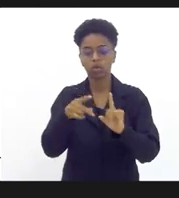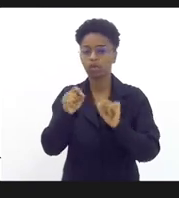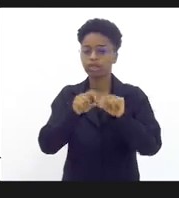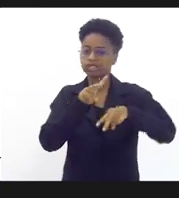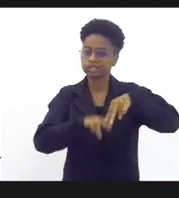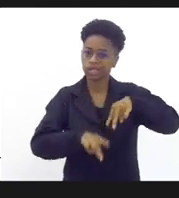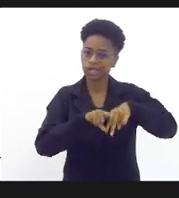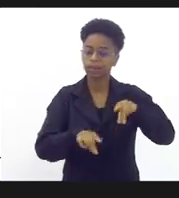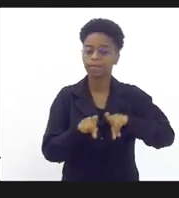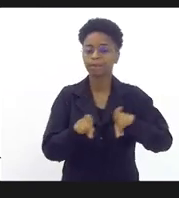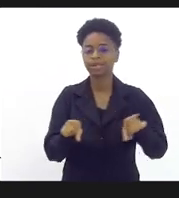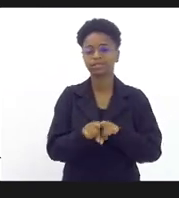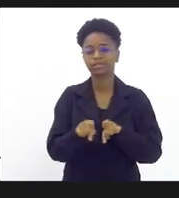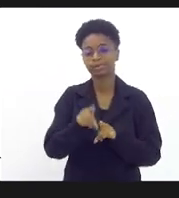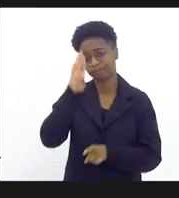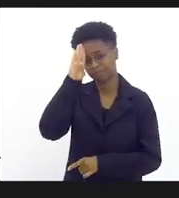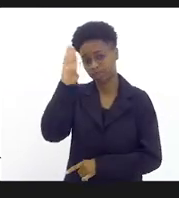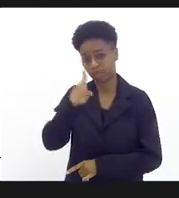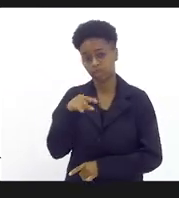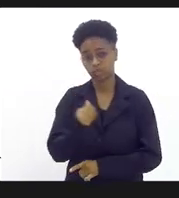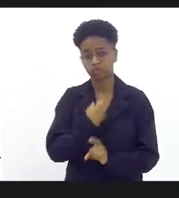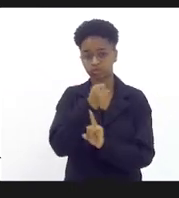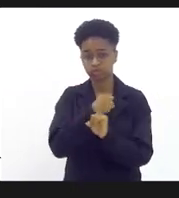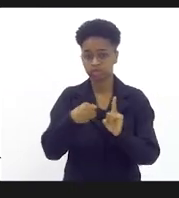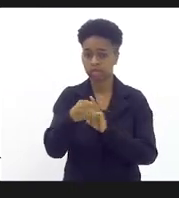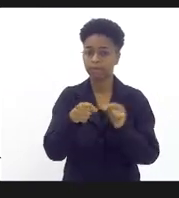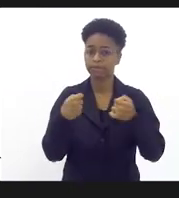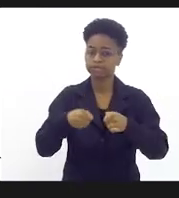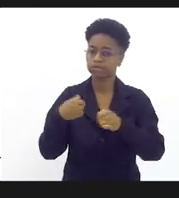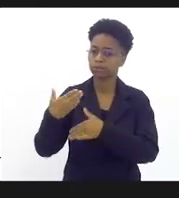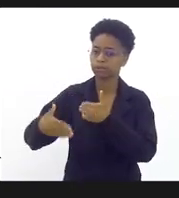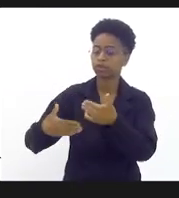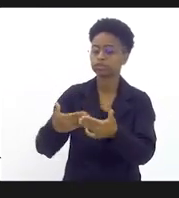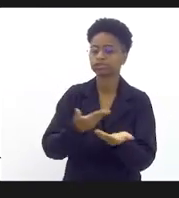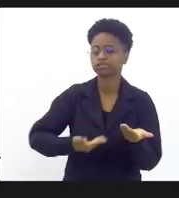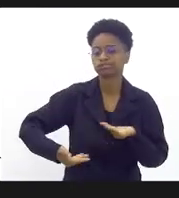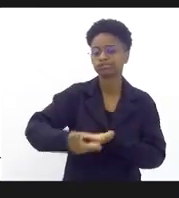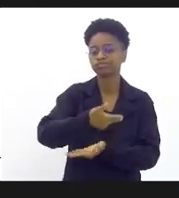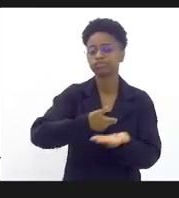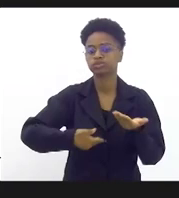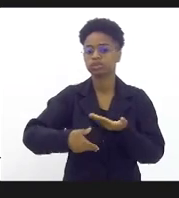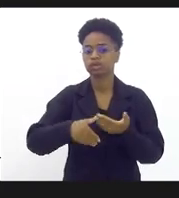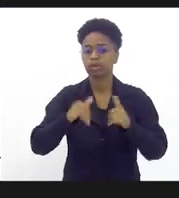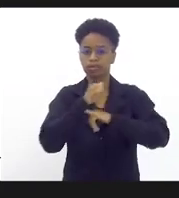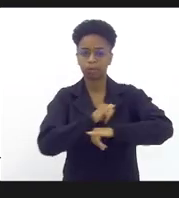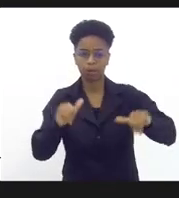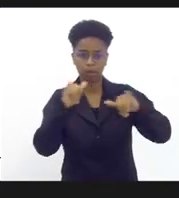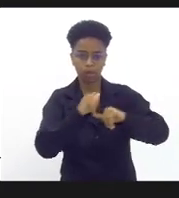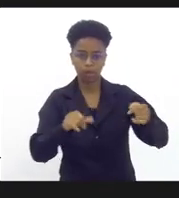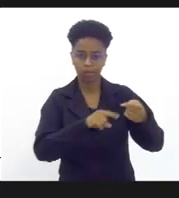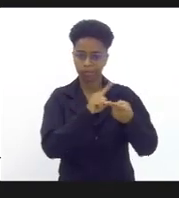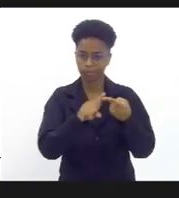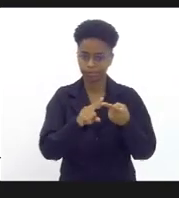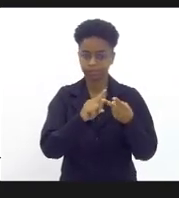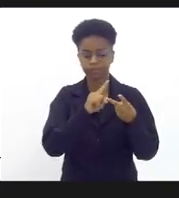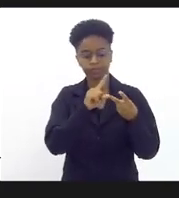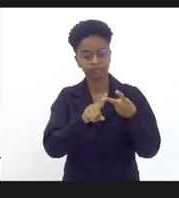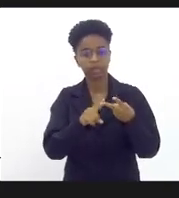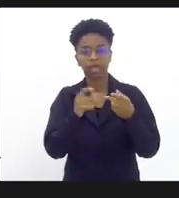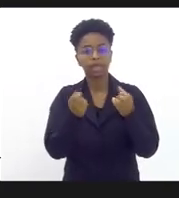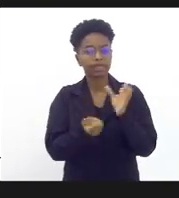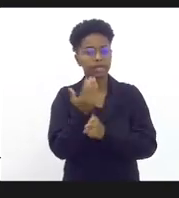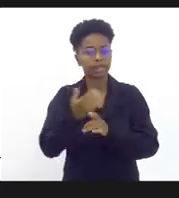gênero, mas também que a nossa sociedade passe por um processo que envolve propagandas, produção